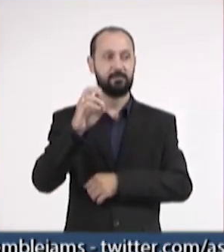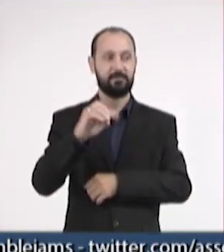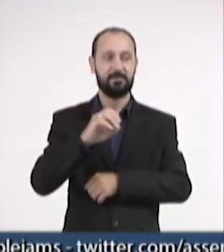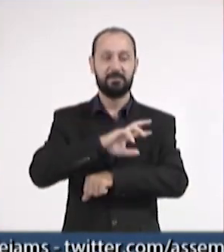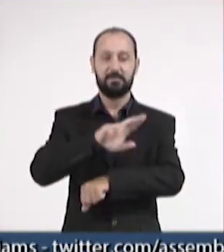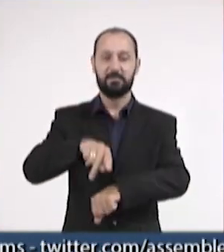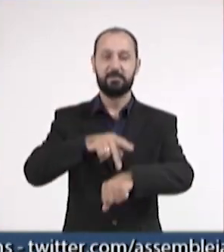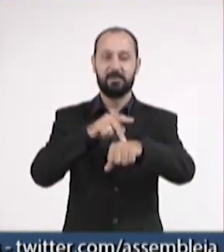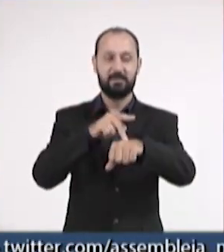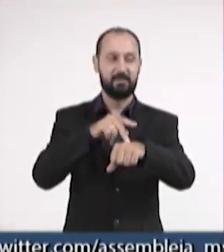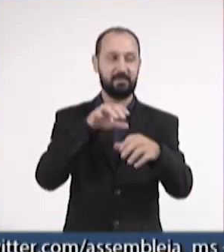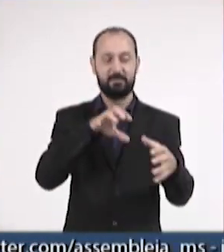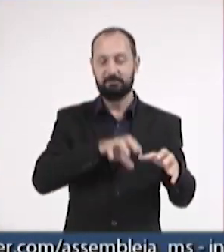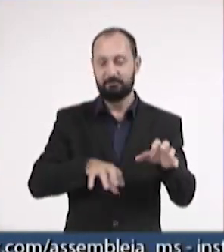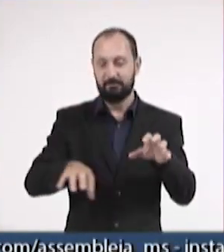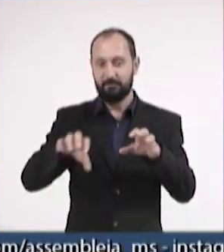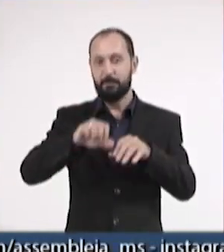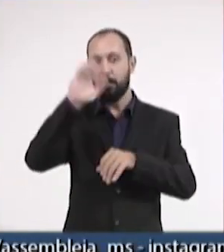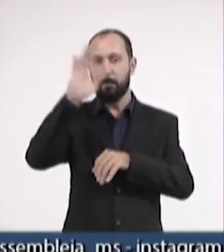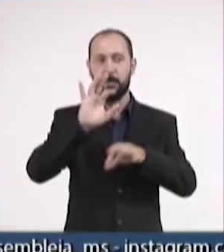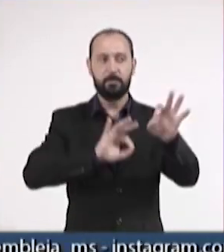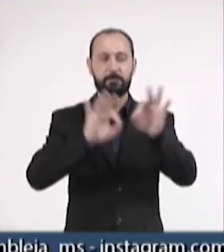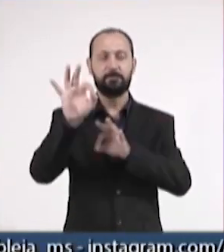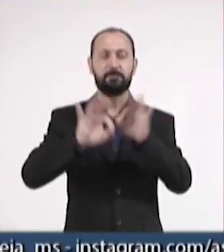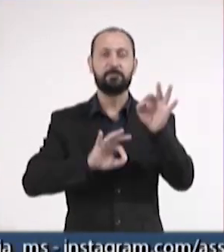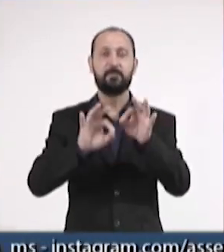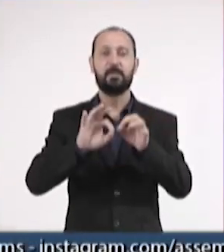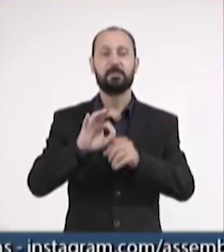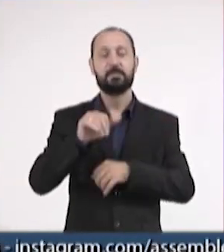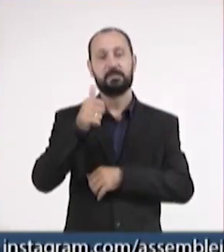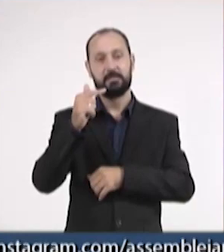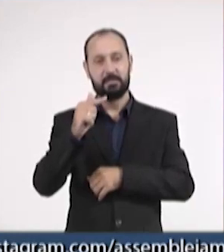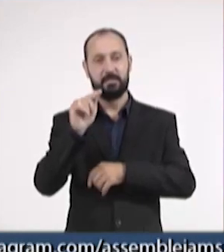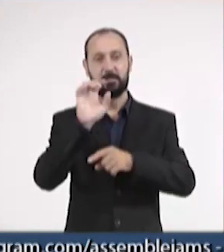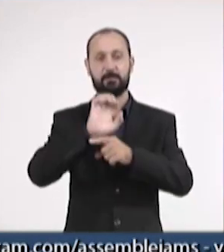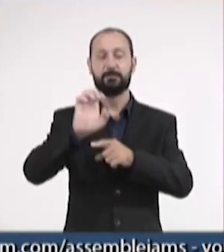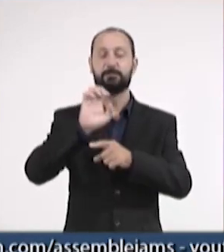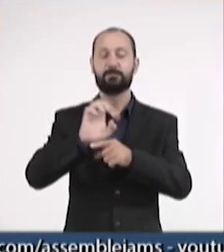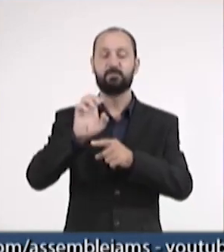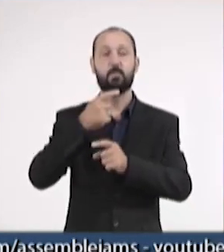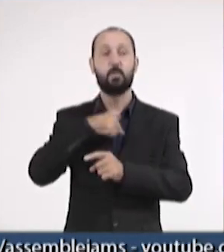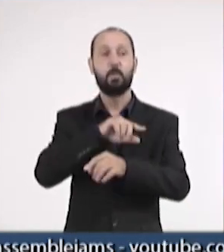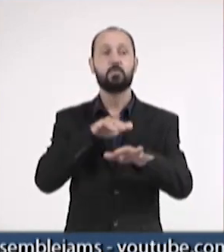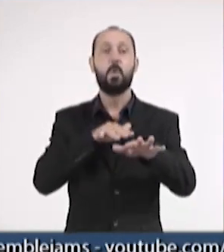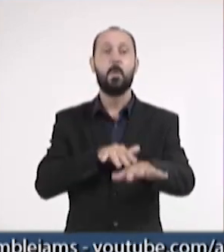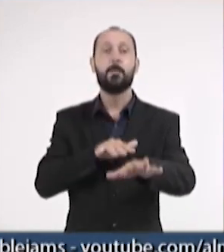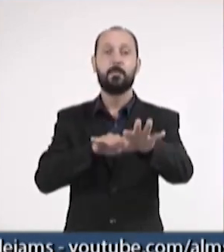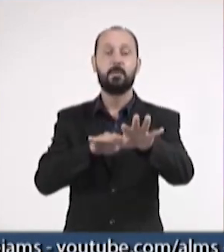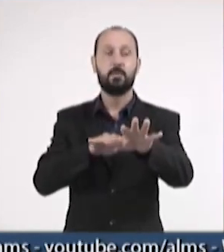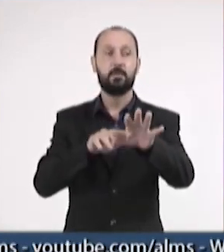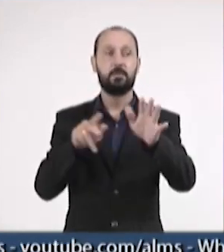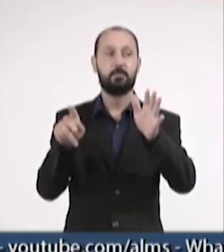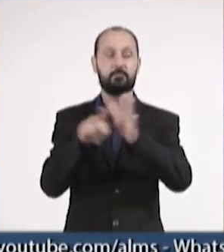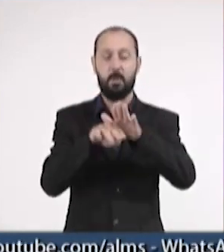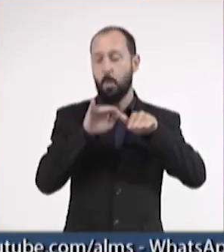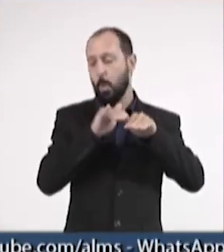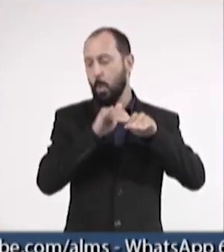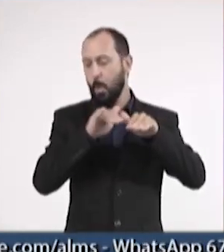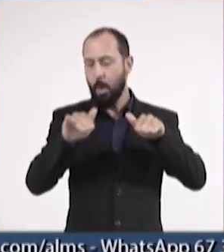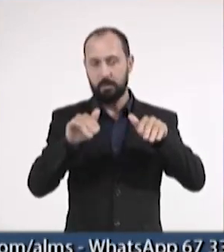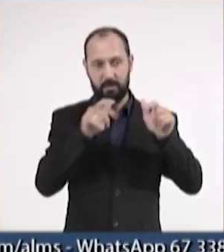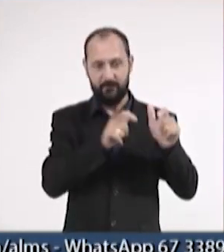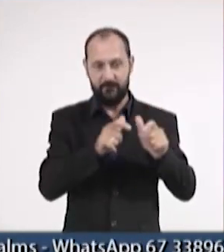países e territórios. E no Brasil, estamos organizadas em mais de 17 estados. O nosso movimento é